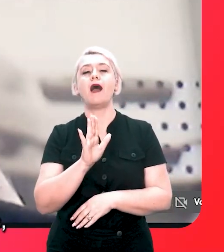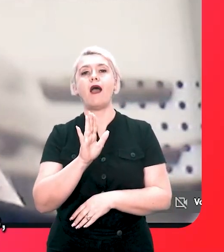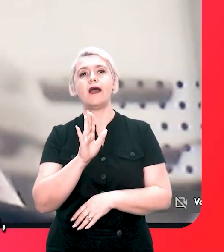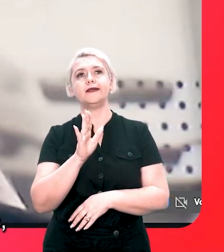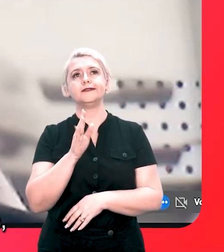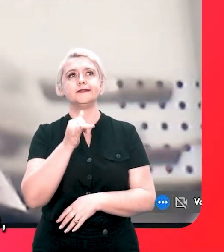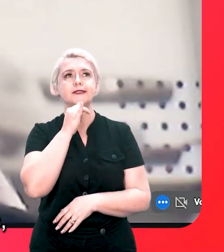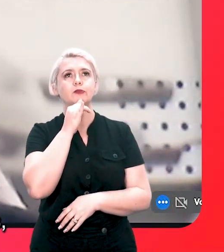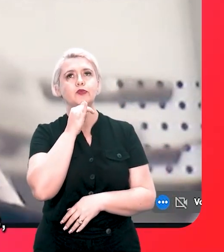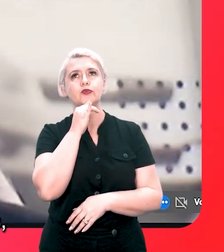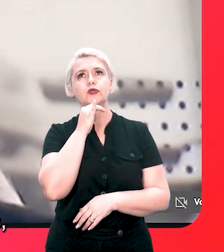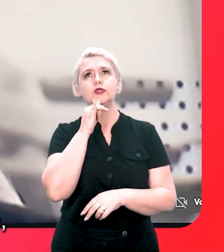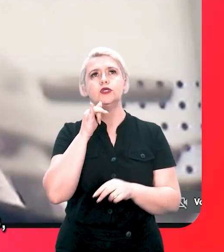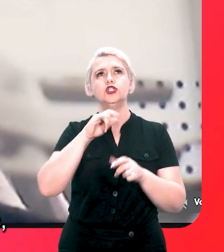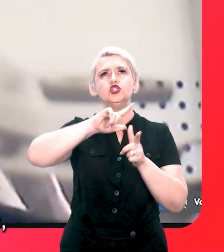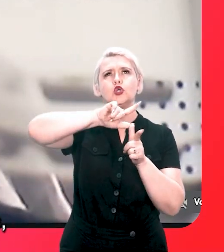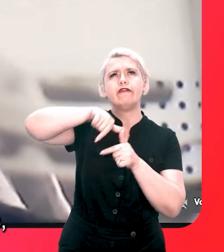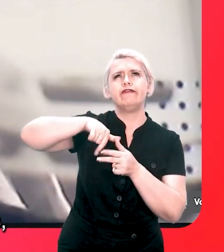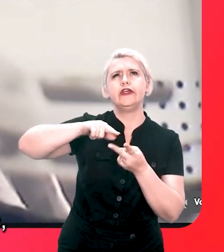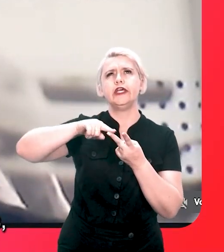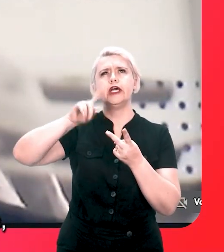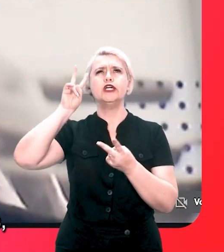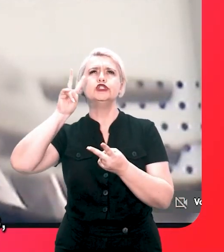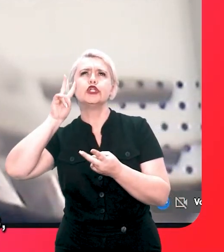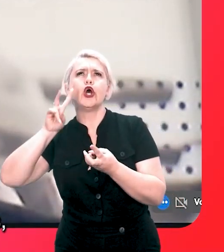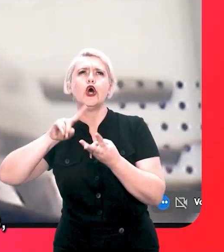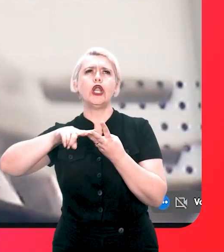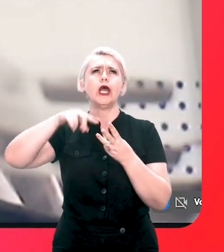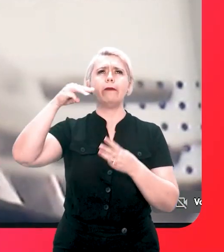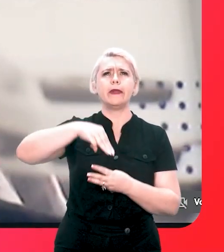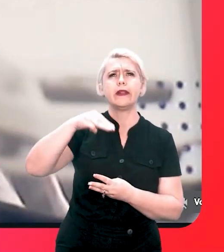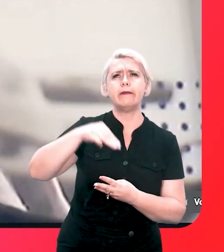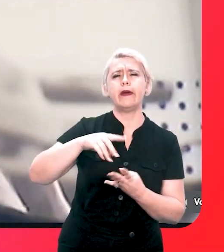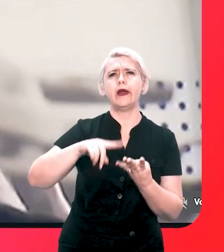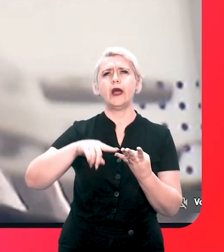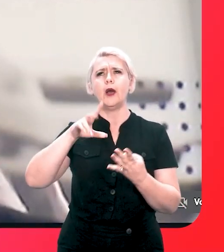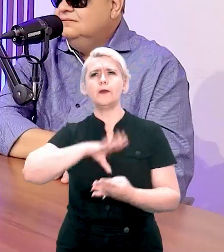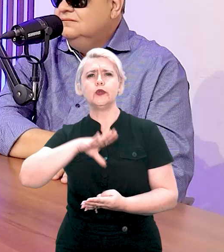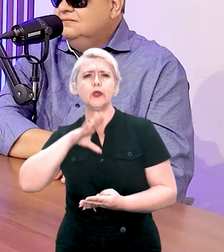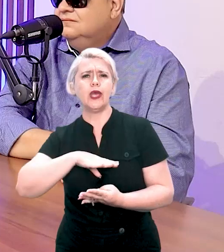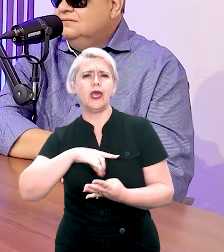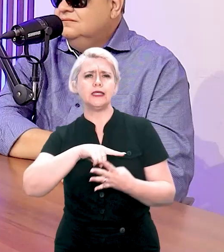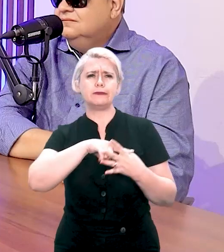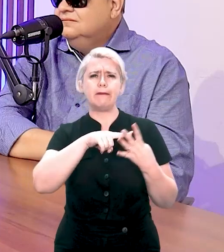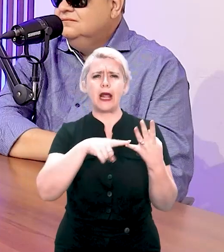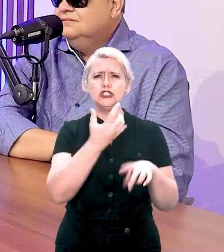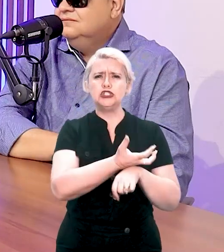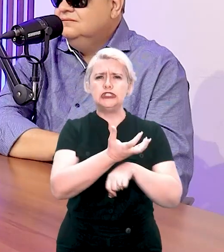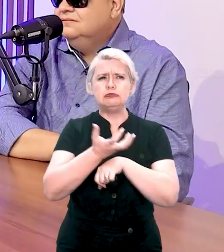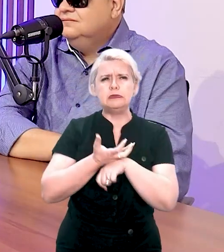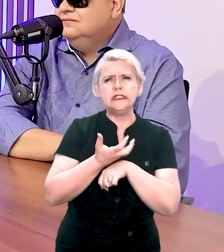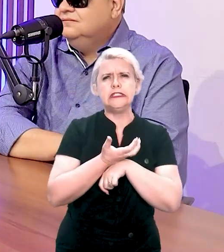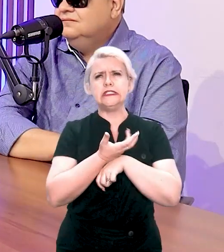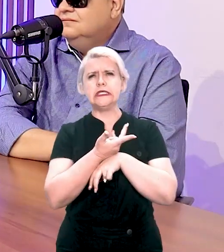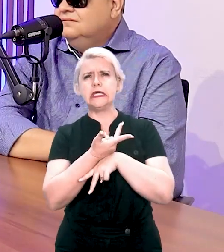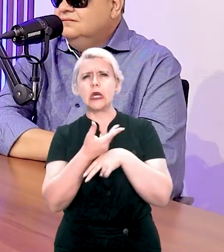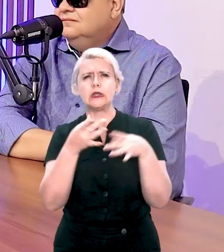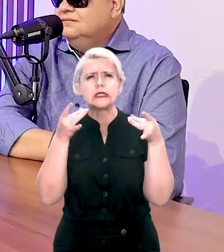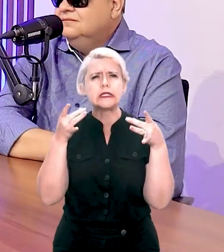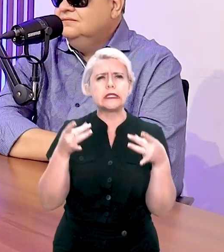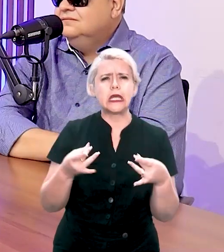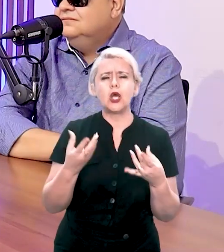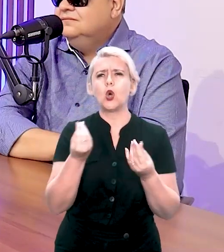geografia, falar em história, falar em matemática, falar em português, né, de como a oração